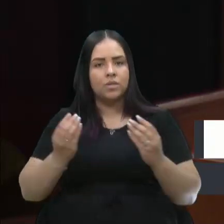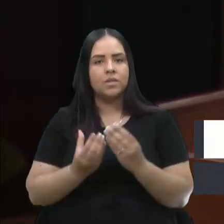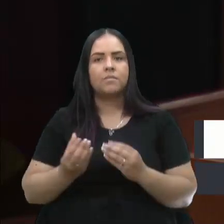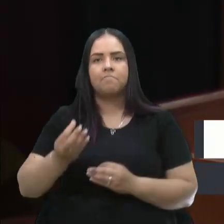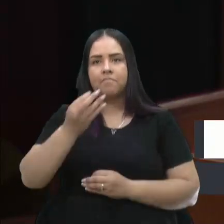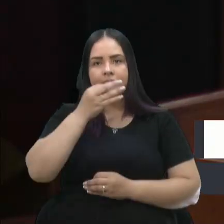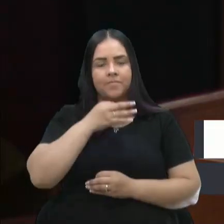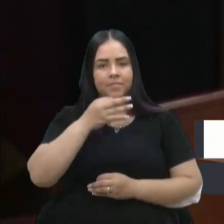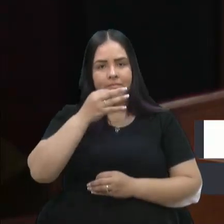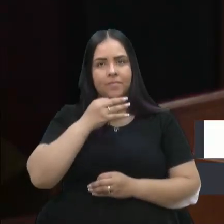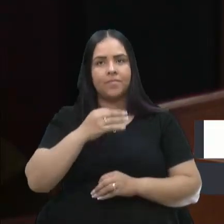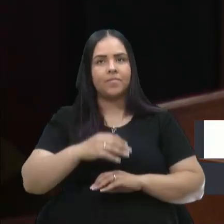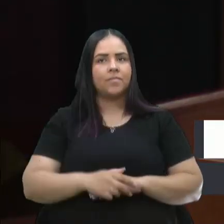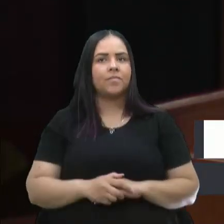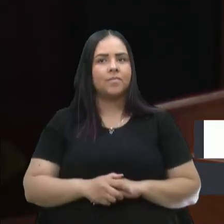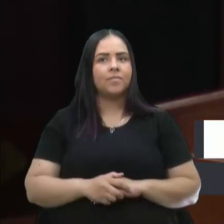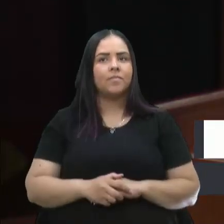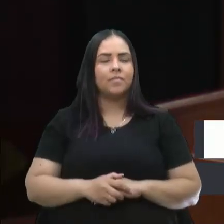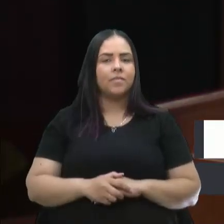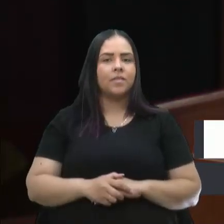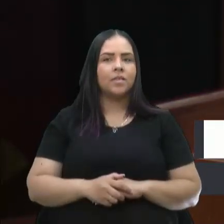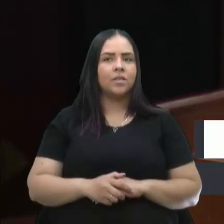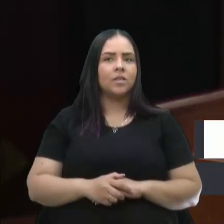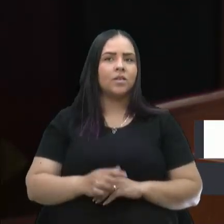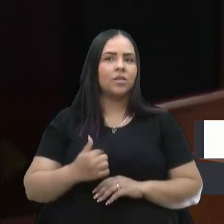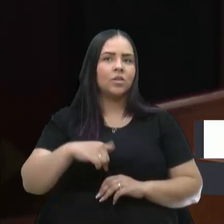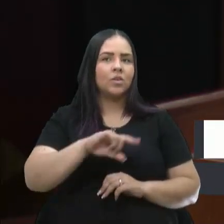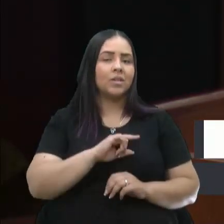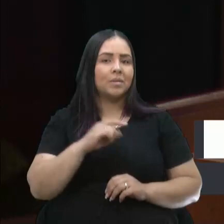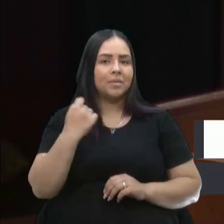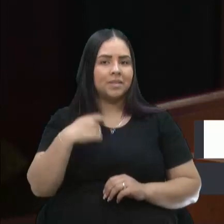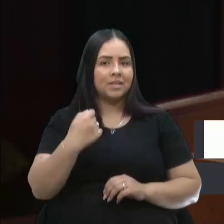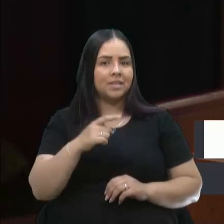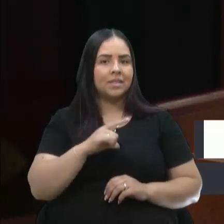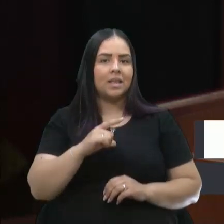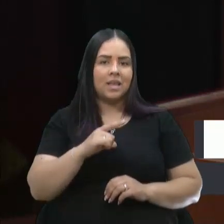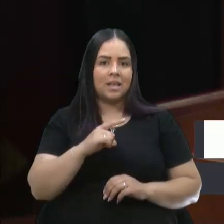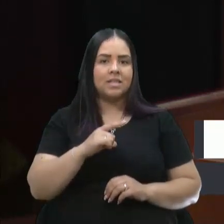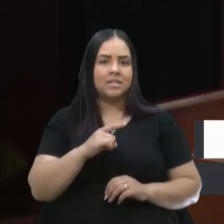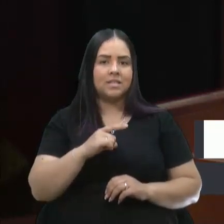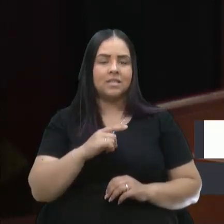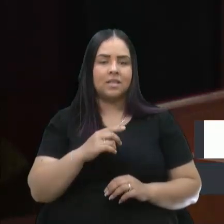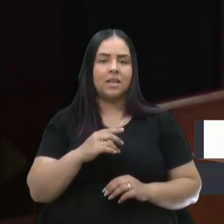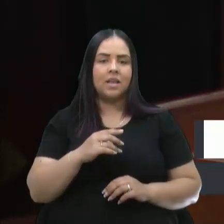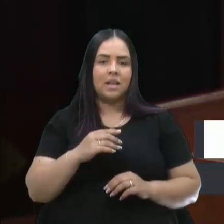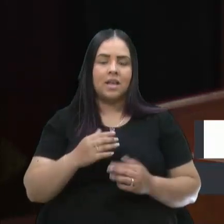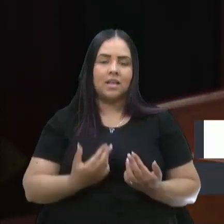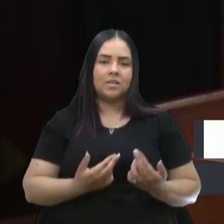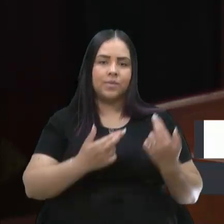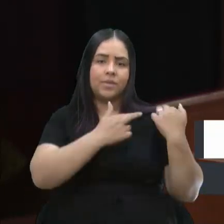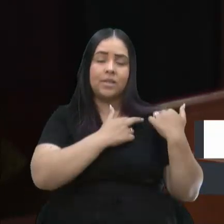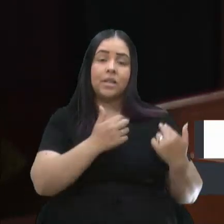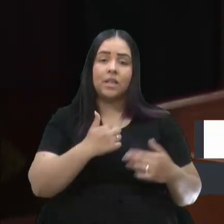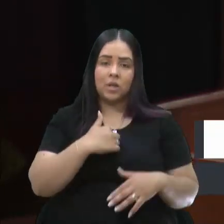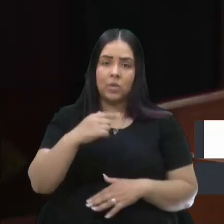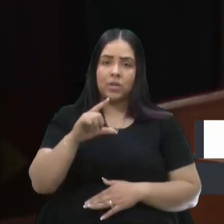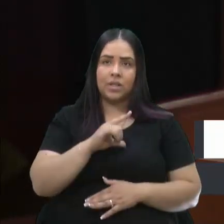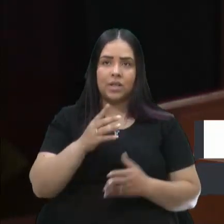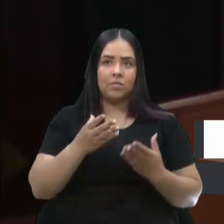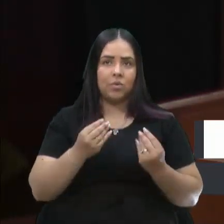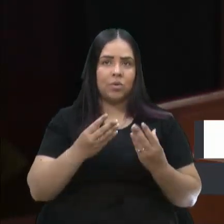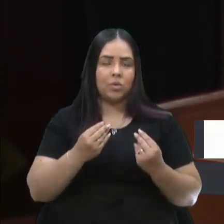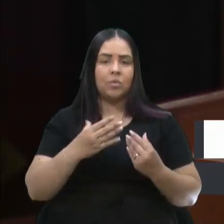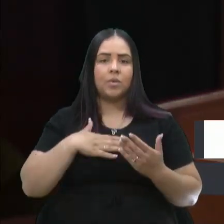Caxias do Sul. E aí aqui a gente precisa ter muita responsabilidade, e é algo que eu tenho bastante